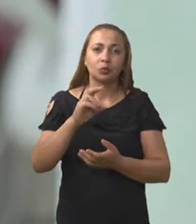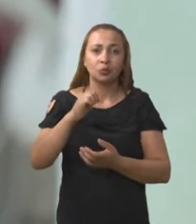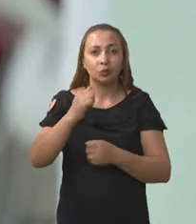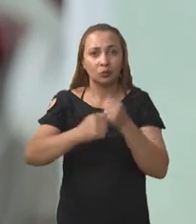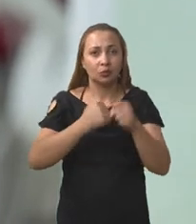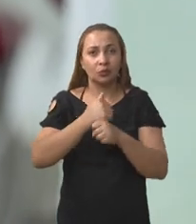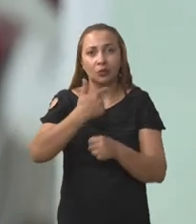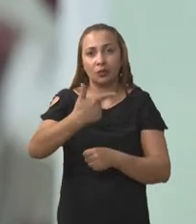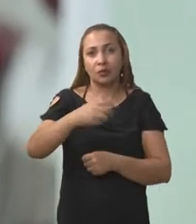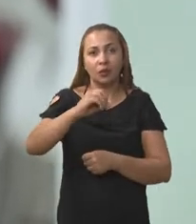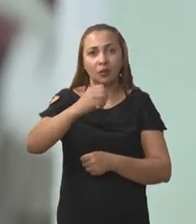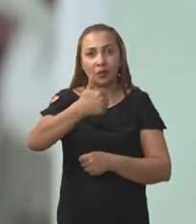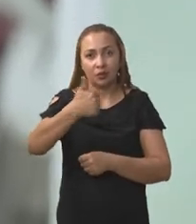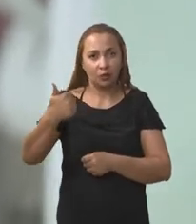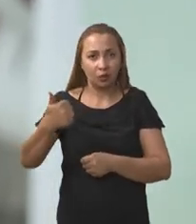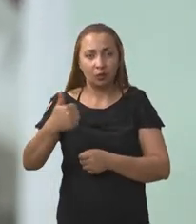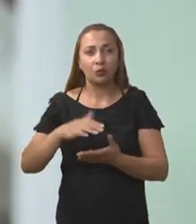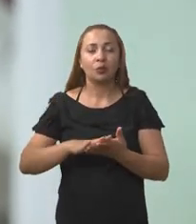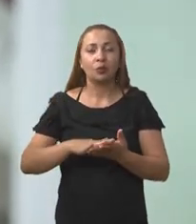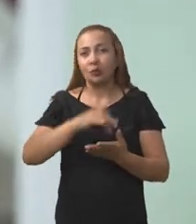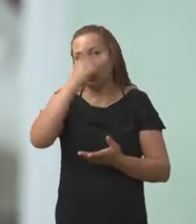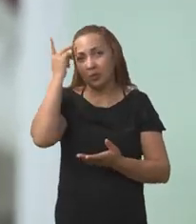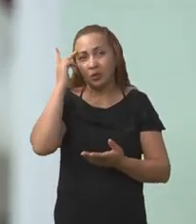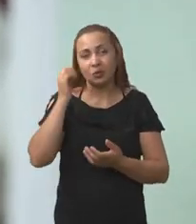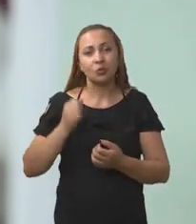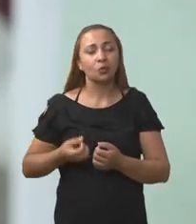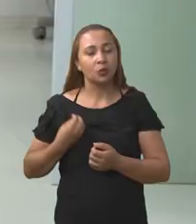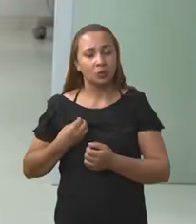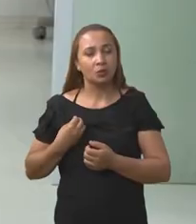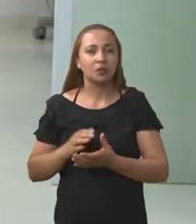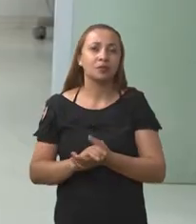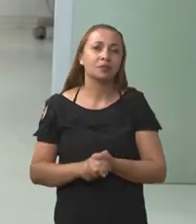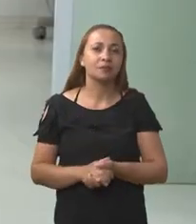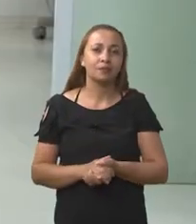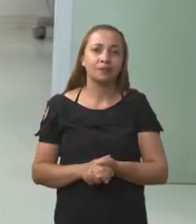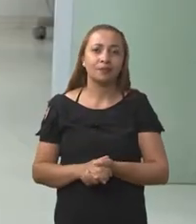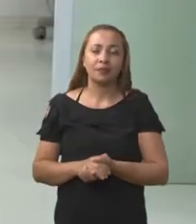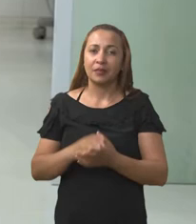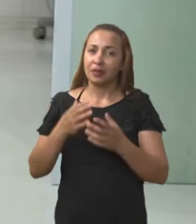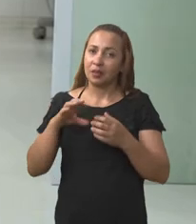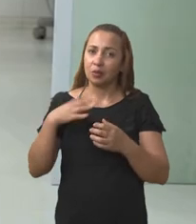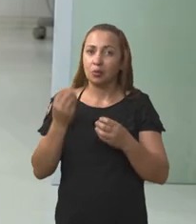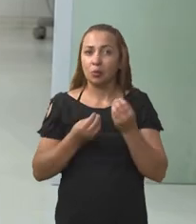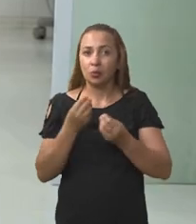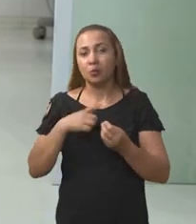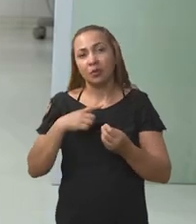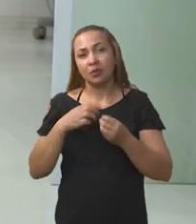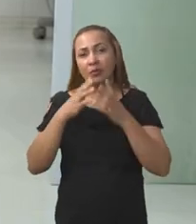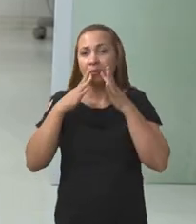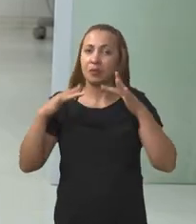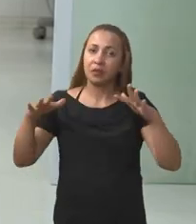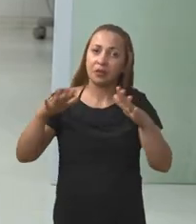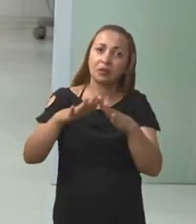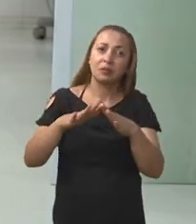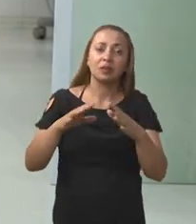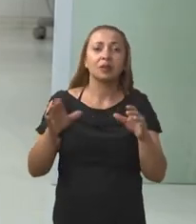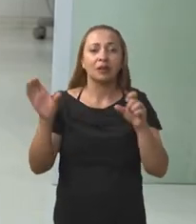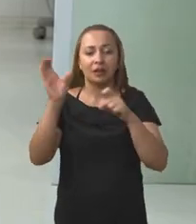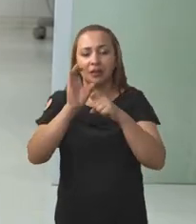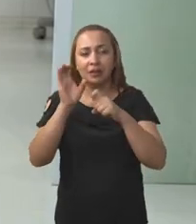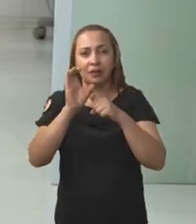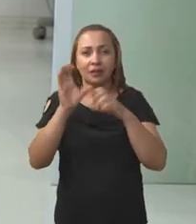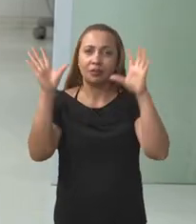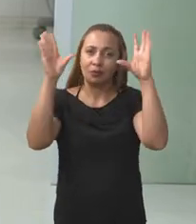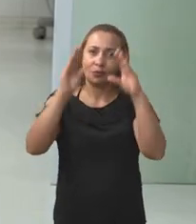ano 2020.com número maior de participantes aí só vou ouvir a companhia a assim que